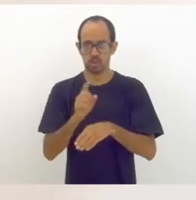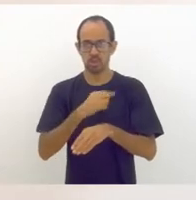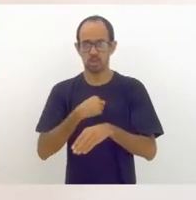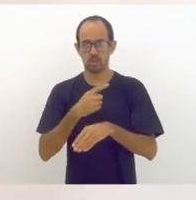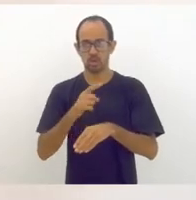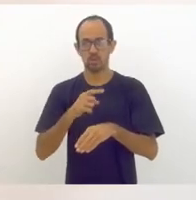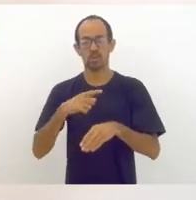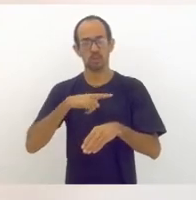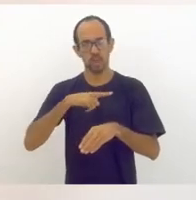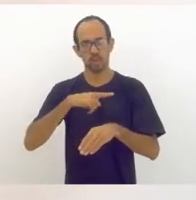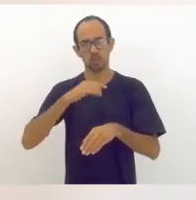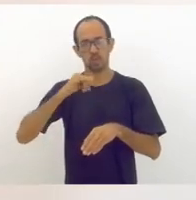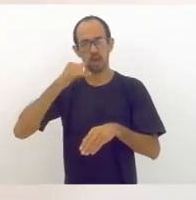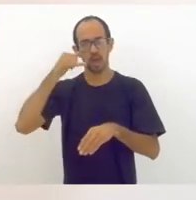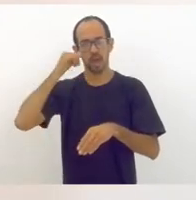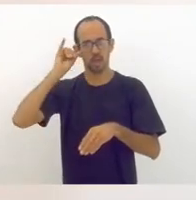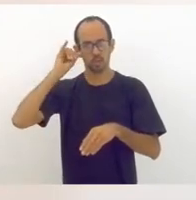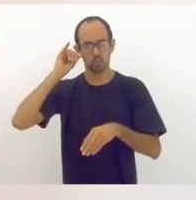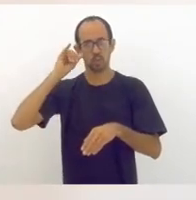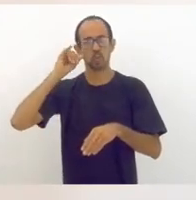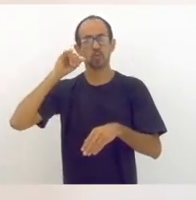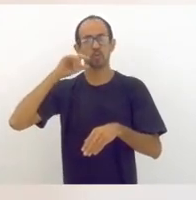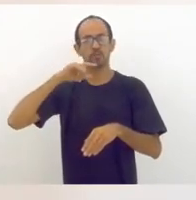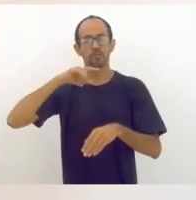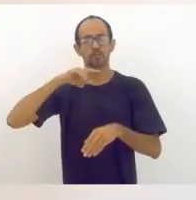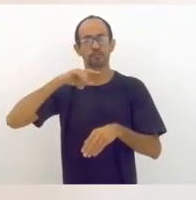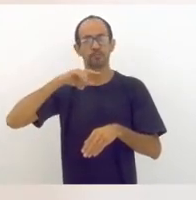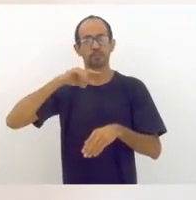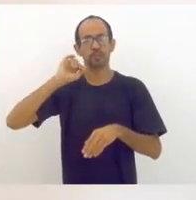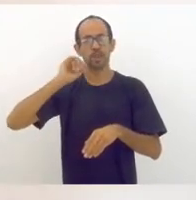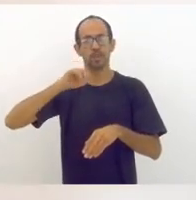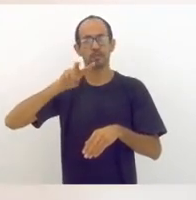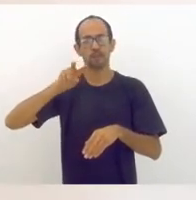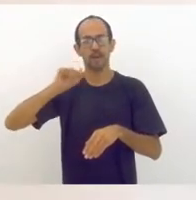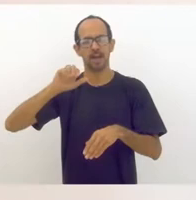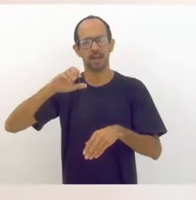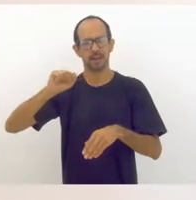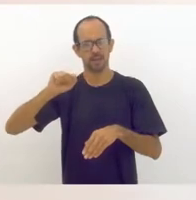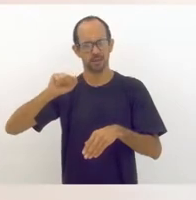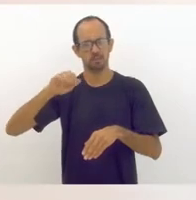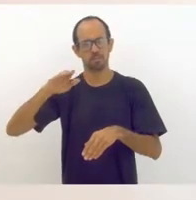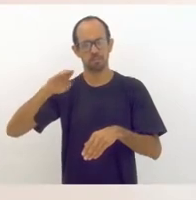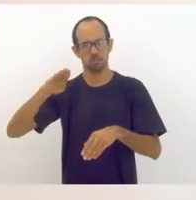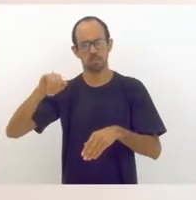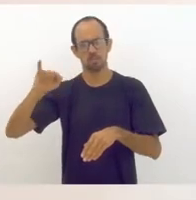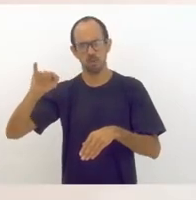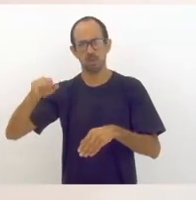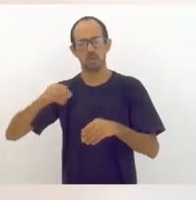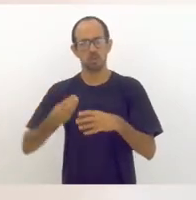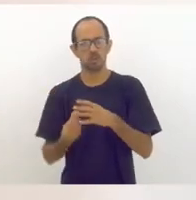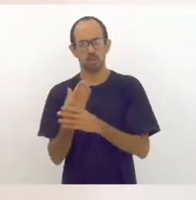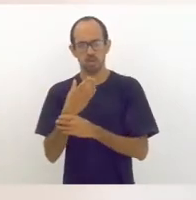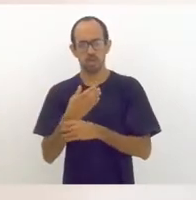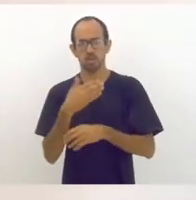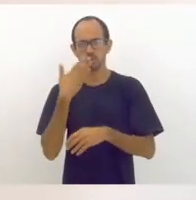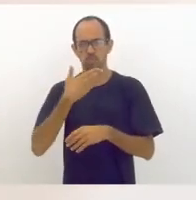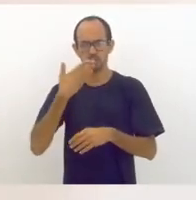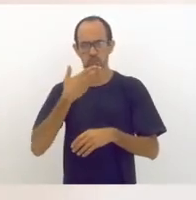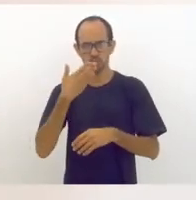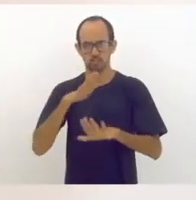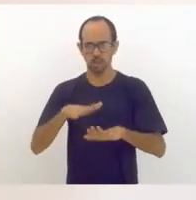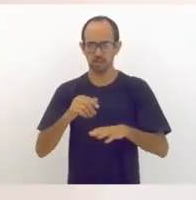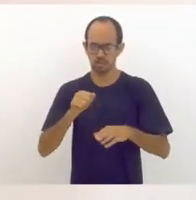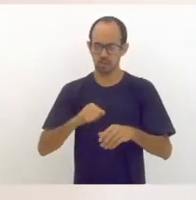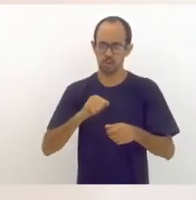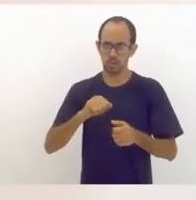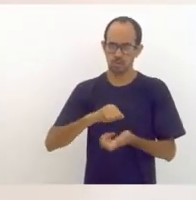que eu tenho gado, não perdi meu ganho econômico com frutas, que eu faço doces, faço geleias. Eu apenas pensei estrategicamente na minha propriedade e com isso eu recuperei a água que